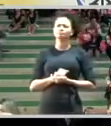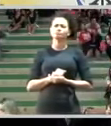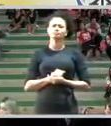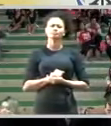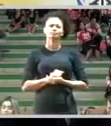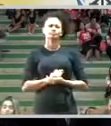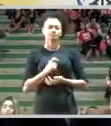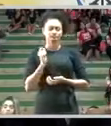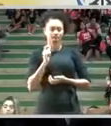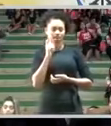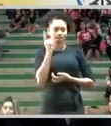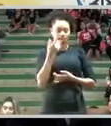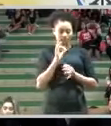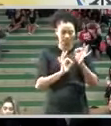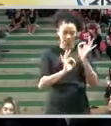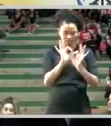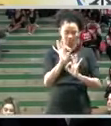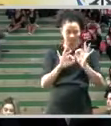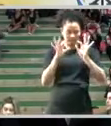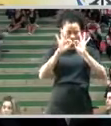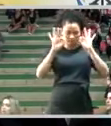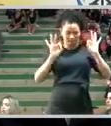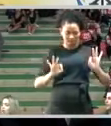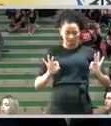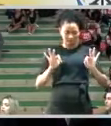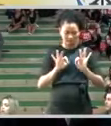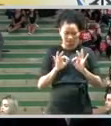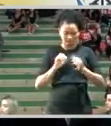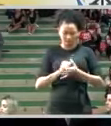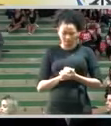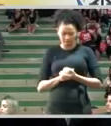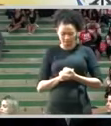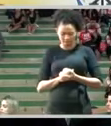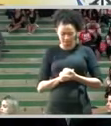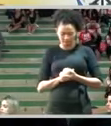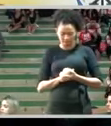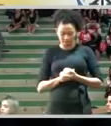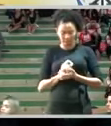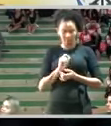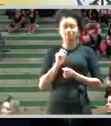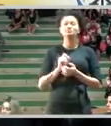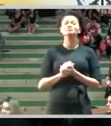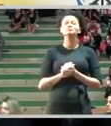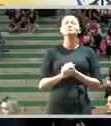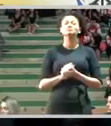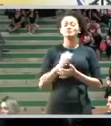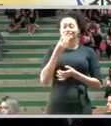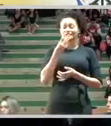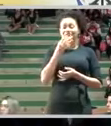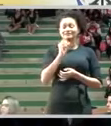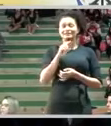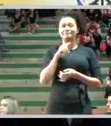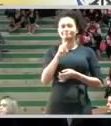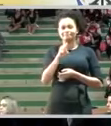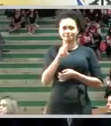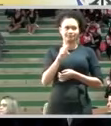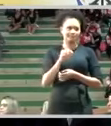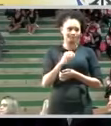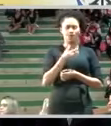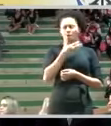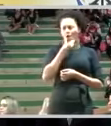Aí Davi faz o projeto. A Bíblia diz que Davi juntou 30 mil homens especiais,